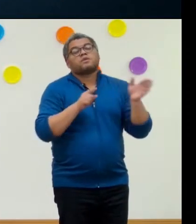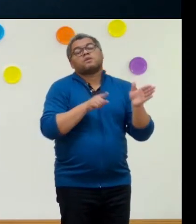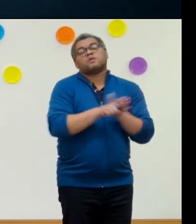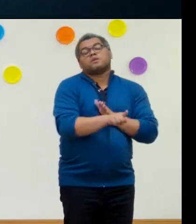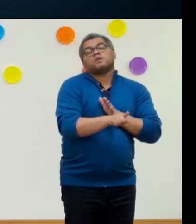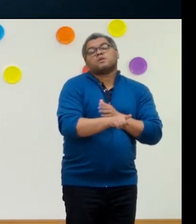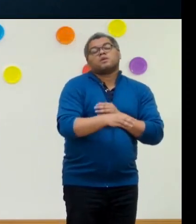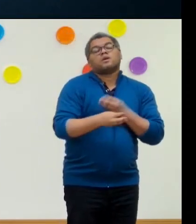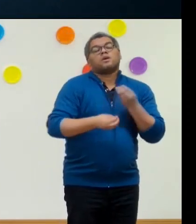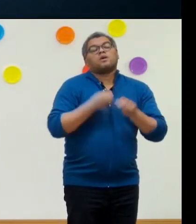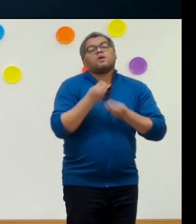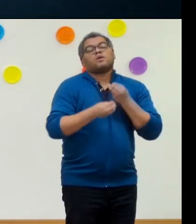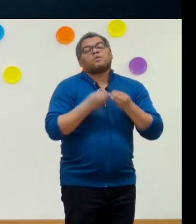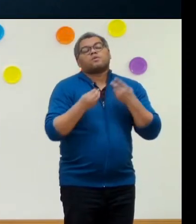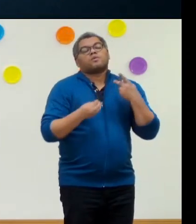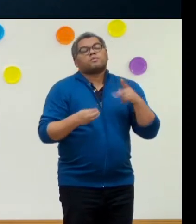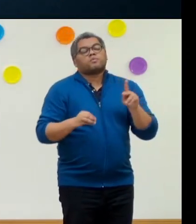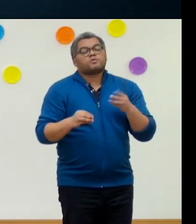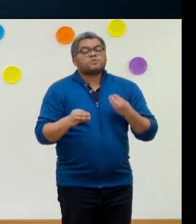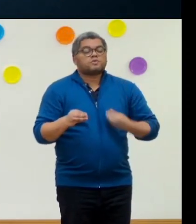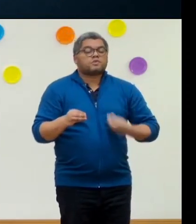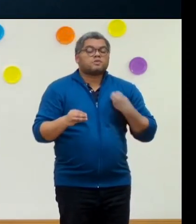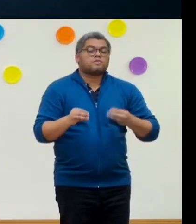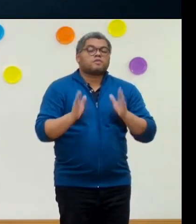vida de oração e leitura bíblica? Então,